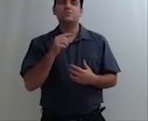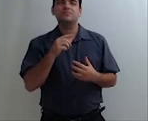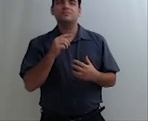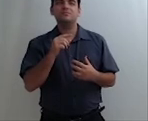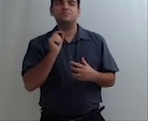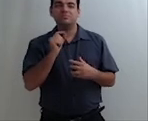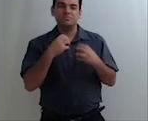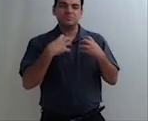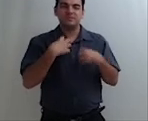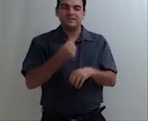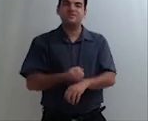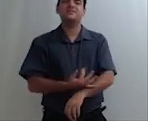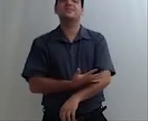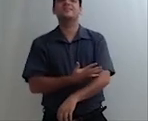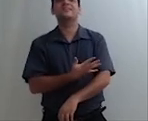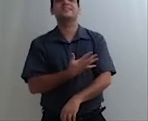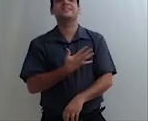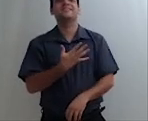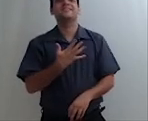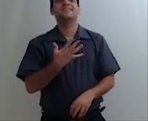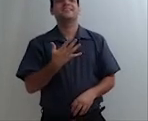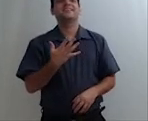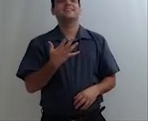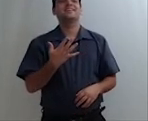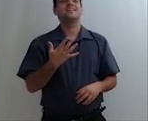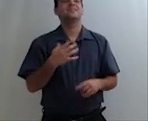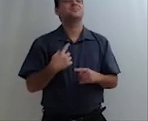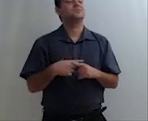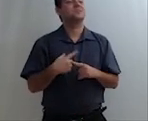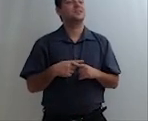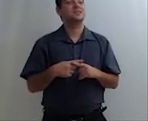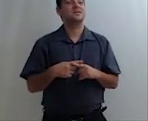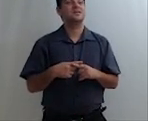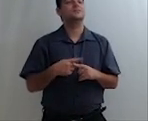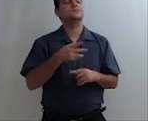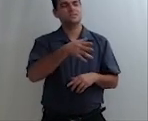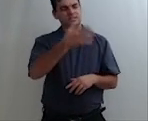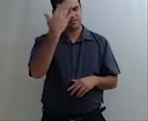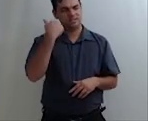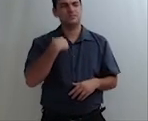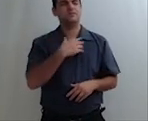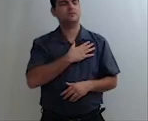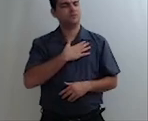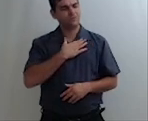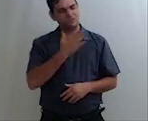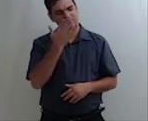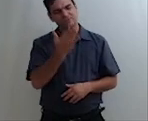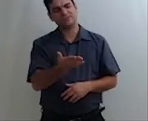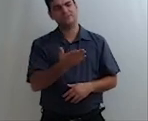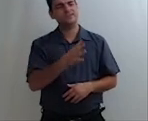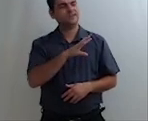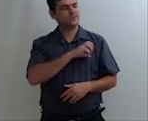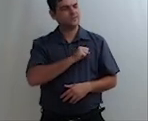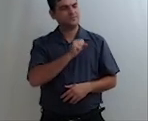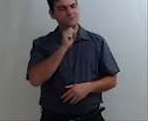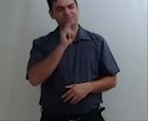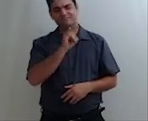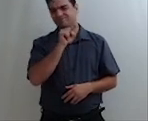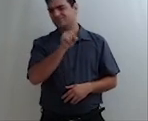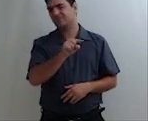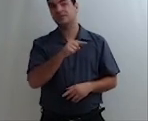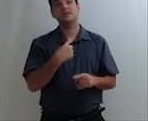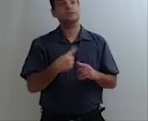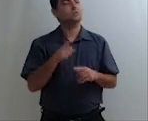emocionado pelo vossa excelência sabe o respeito o carinho e admiração que não só eu o